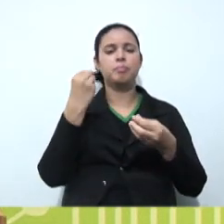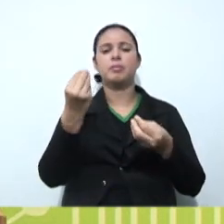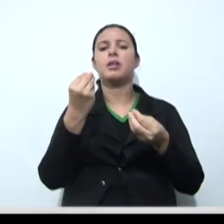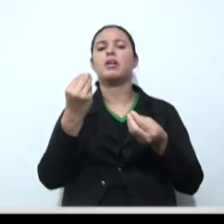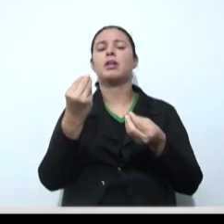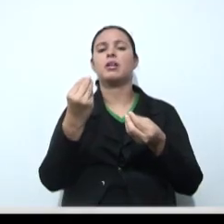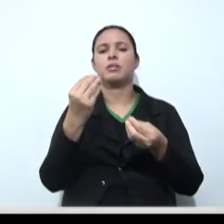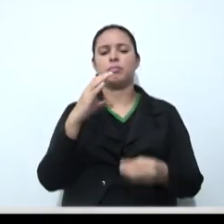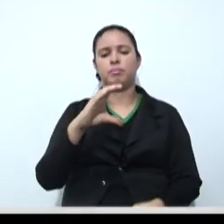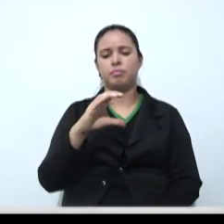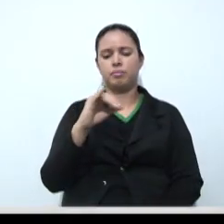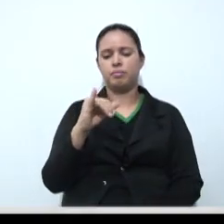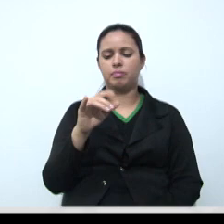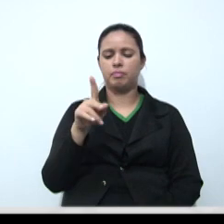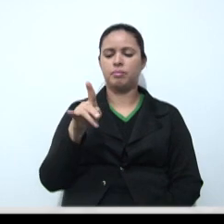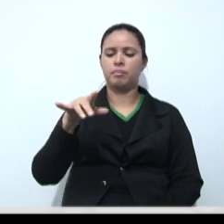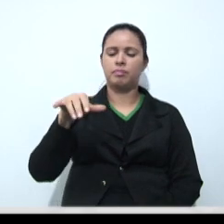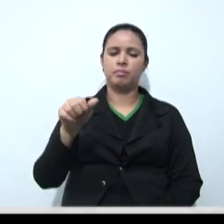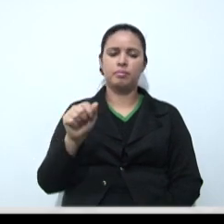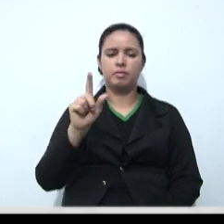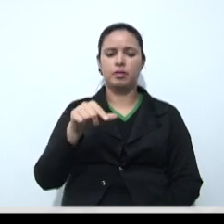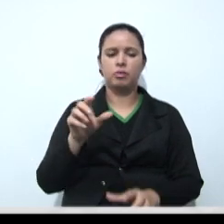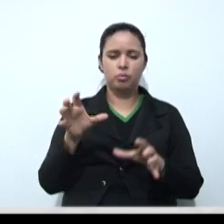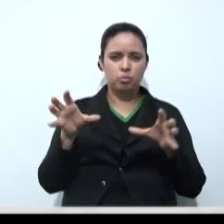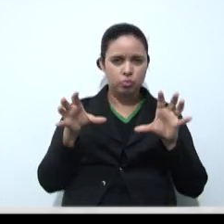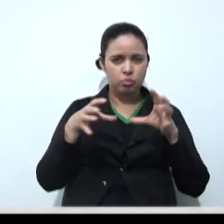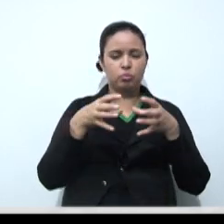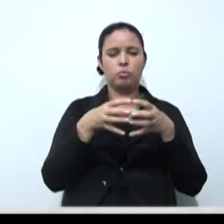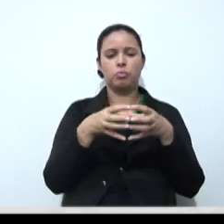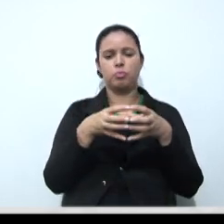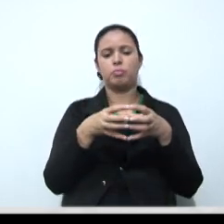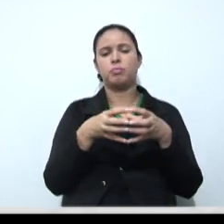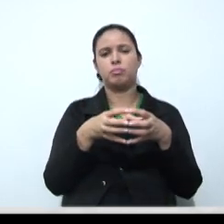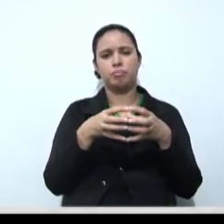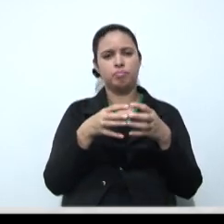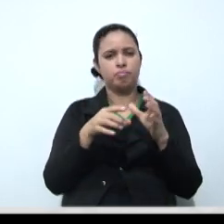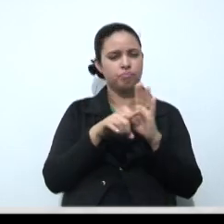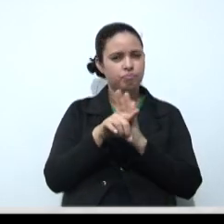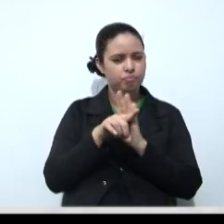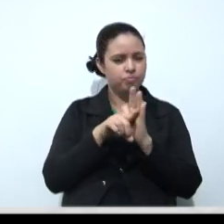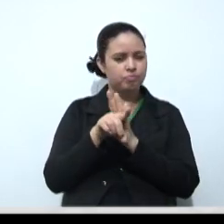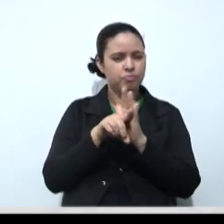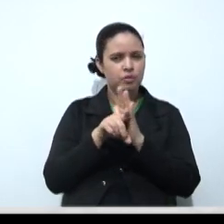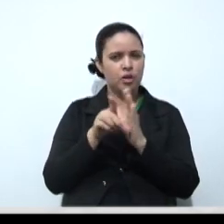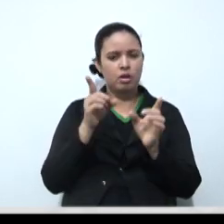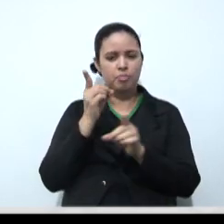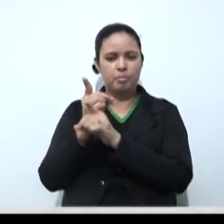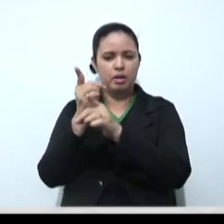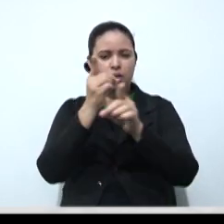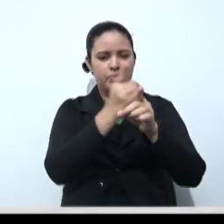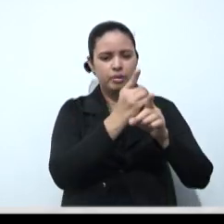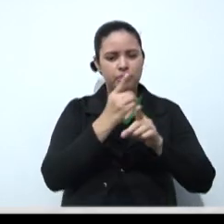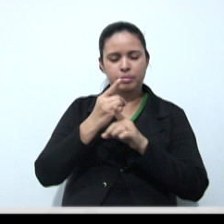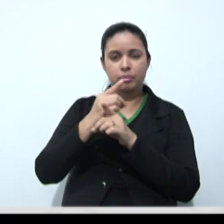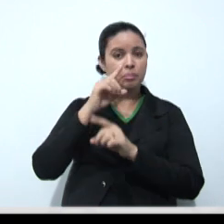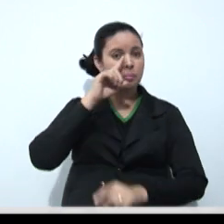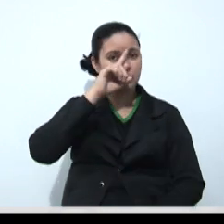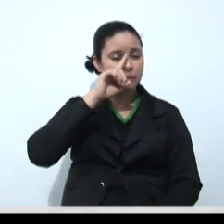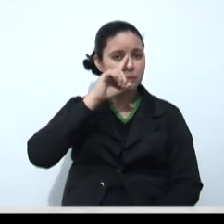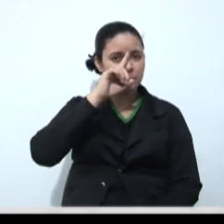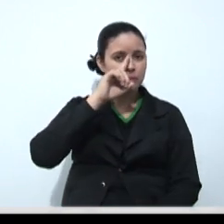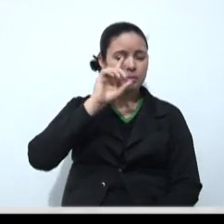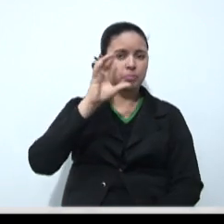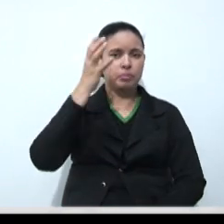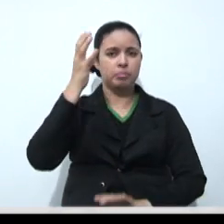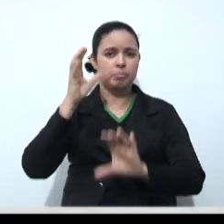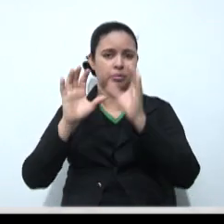CIPA? Coloca aqui na tela, olha só. A CIPA é um grupo que serve para investigar e reconhecer os riscos que podem gerar acidentes